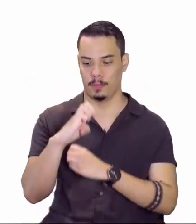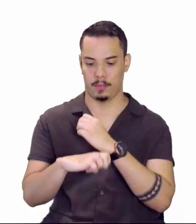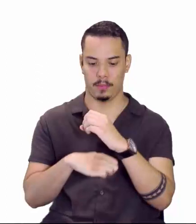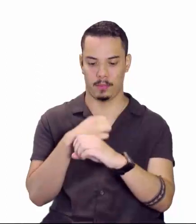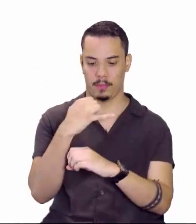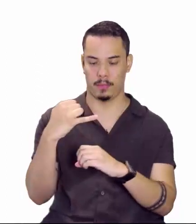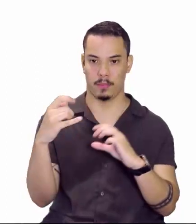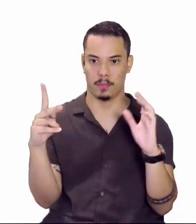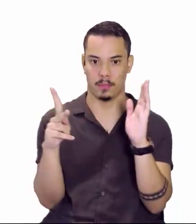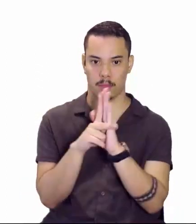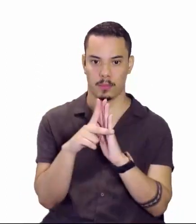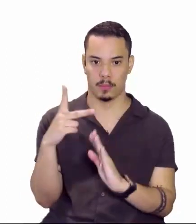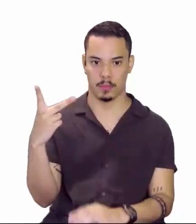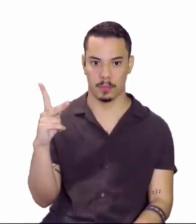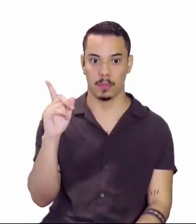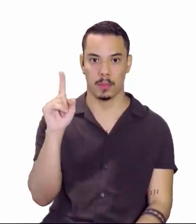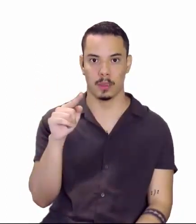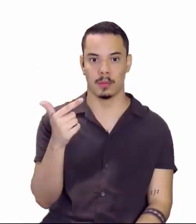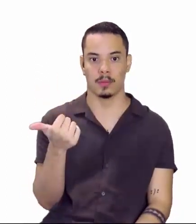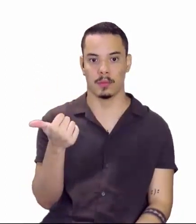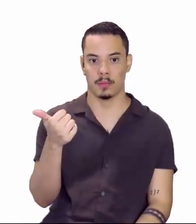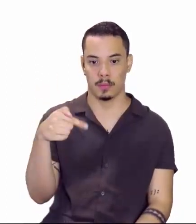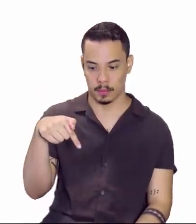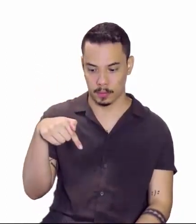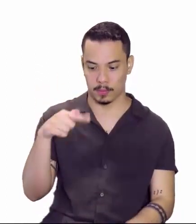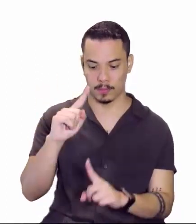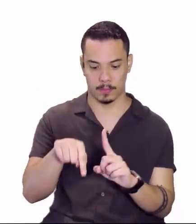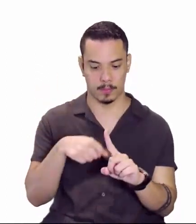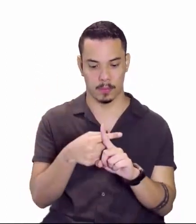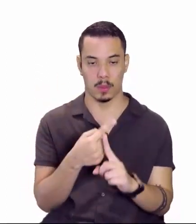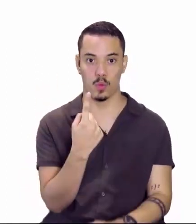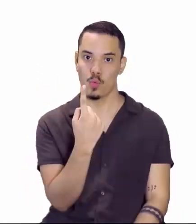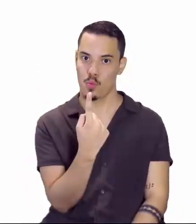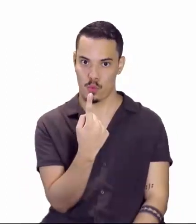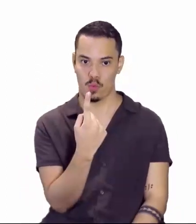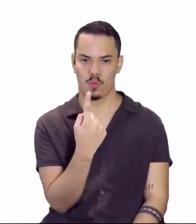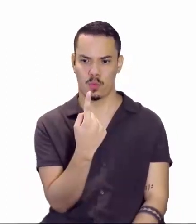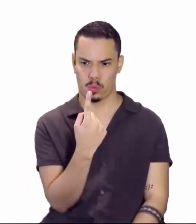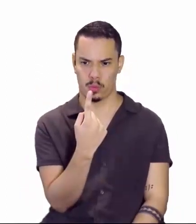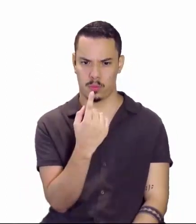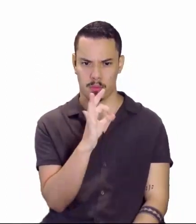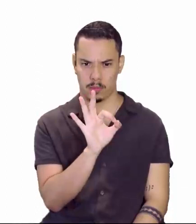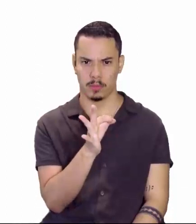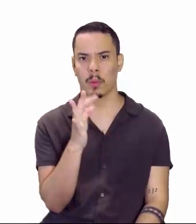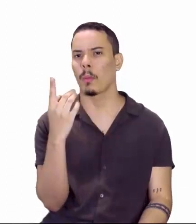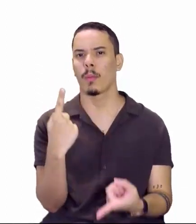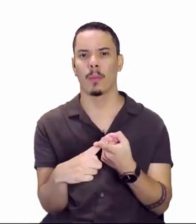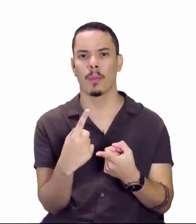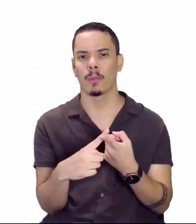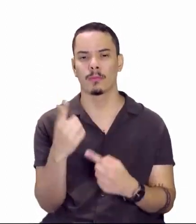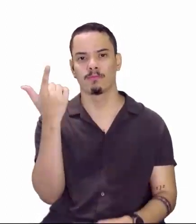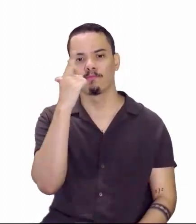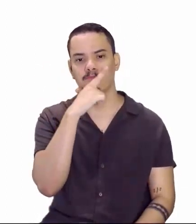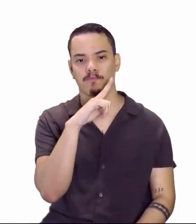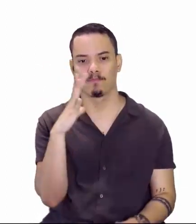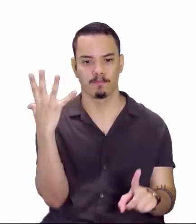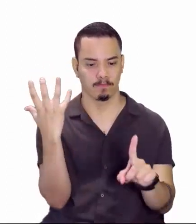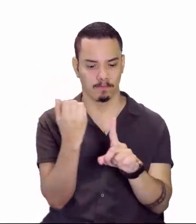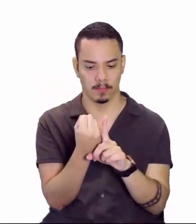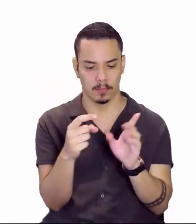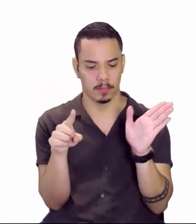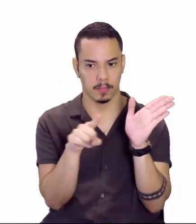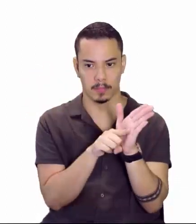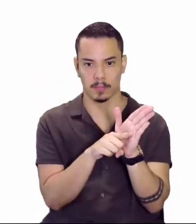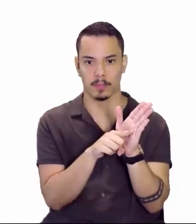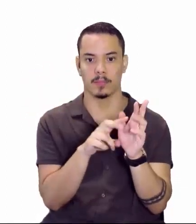átomo é 17, mais 1, porque ele ganhou uma carga negativa